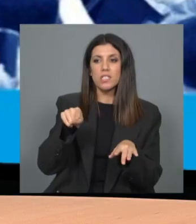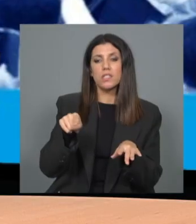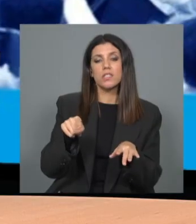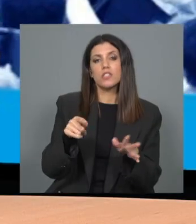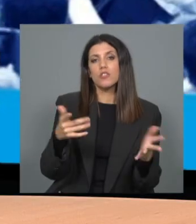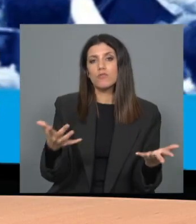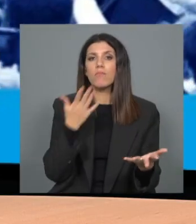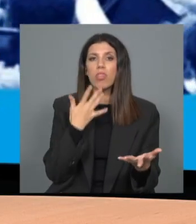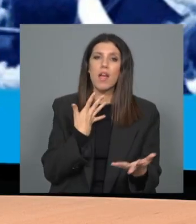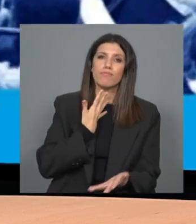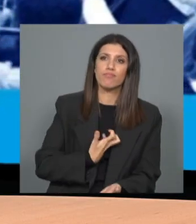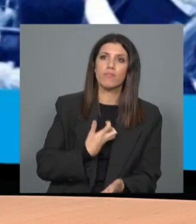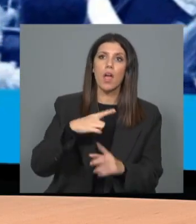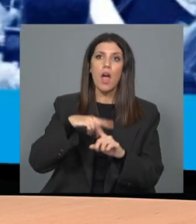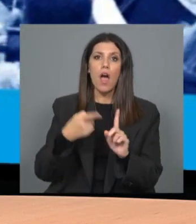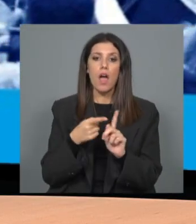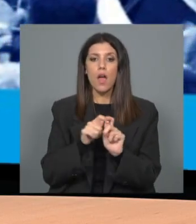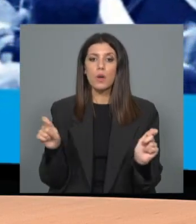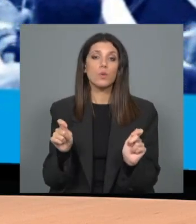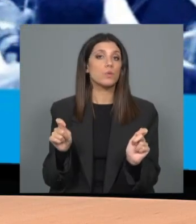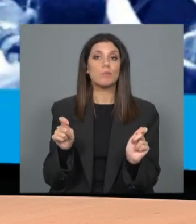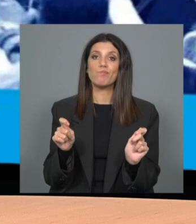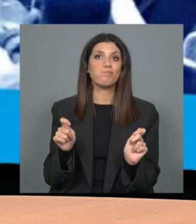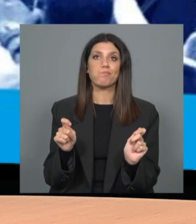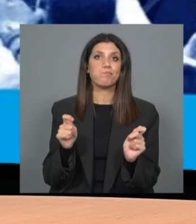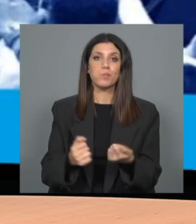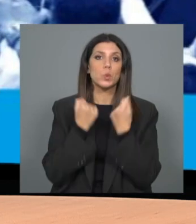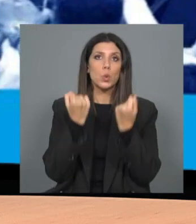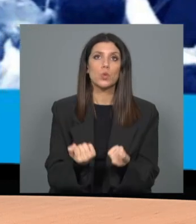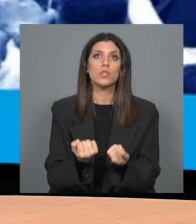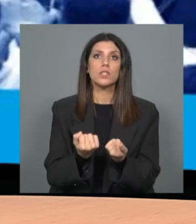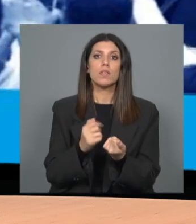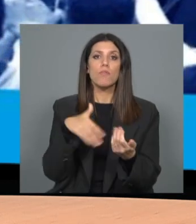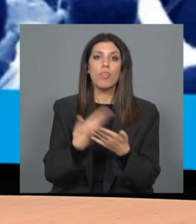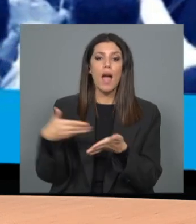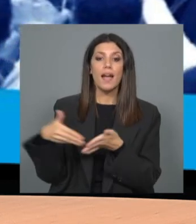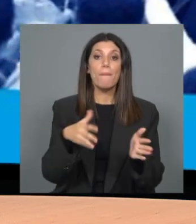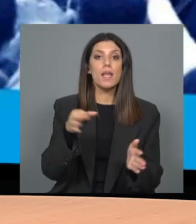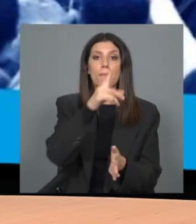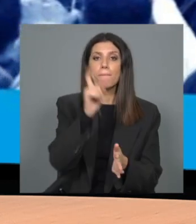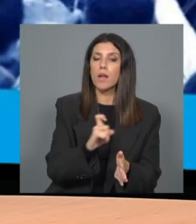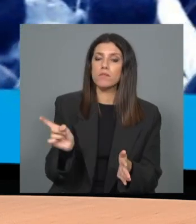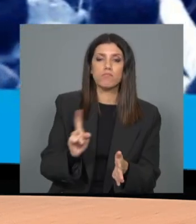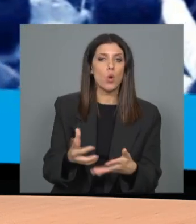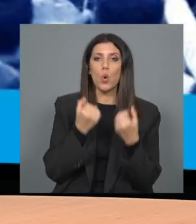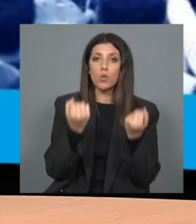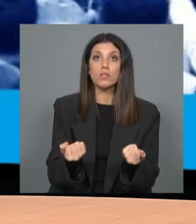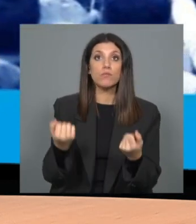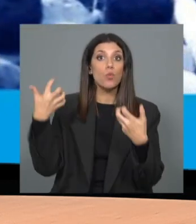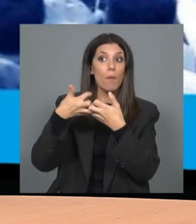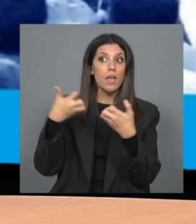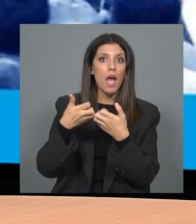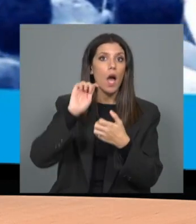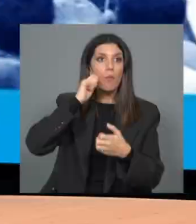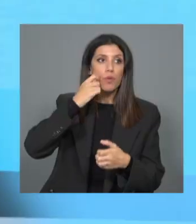forma. É um ano em que não se conseguiu criar caminho de paz para um conflito que tem um impacto global.